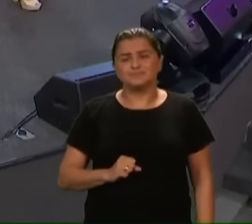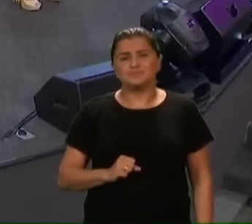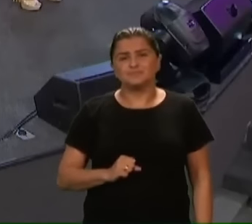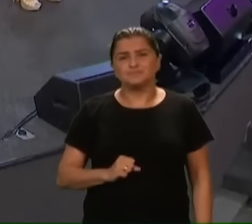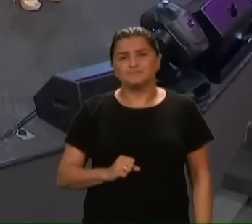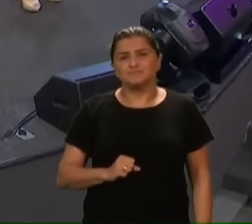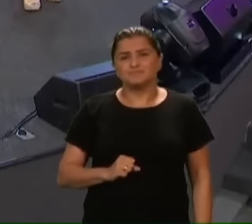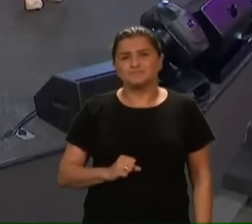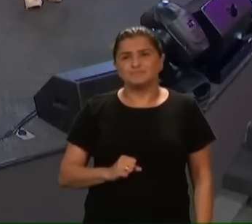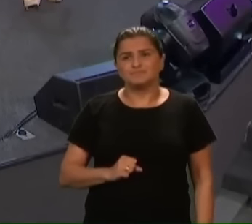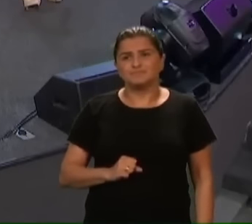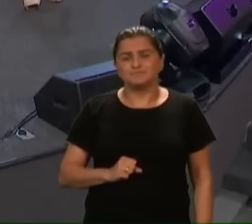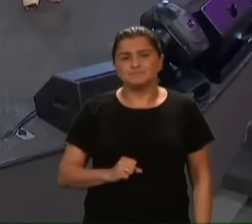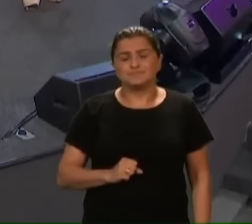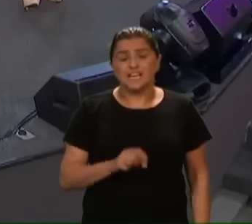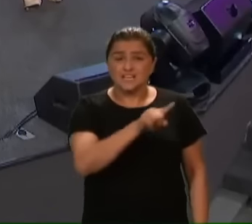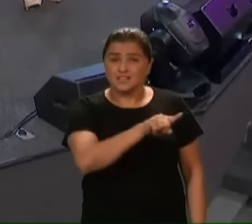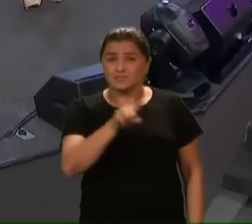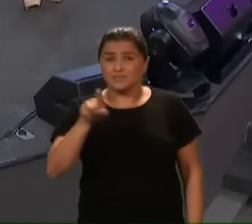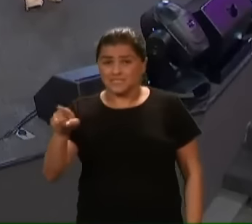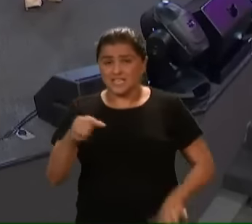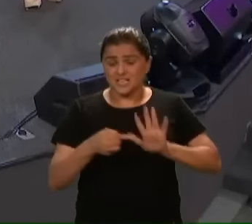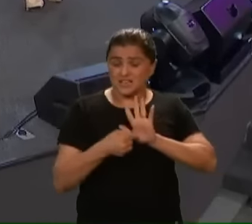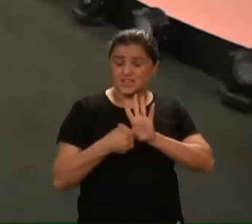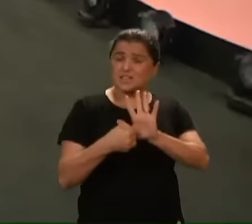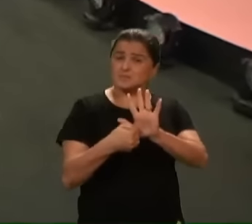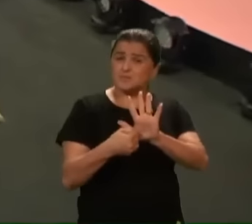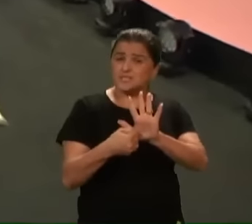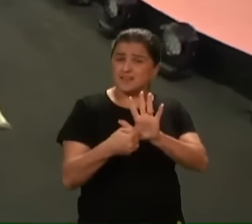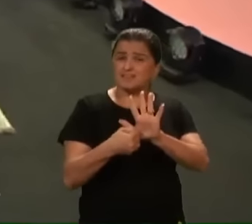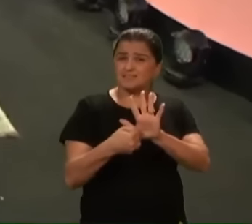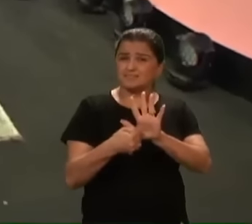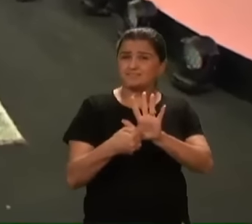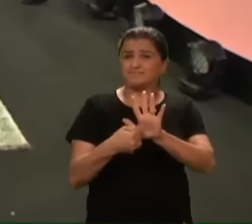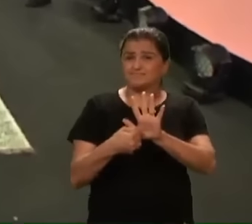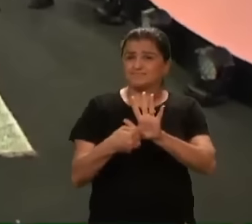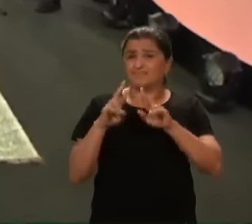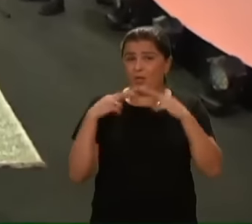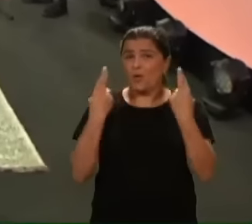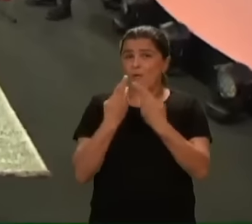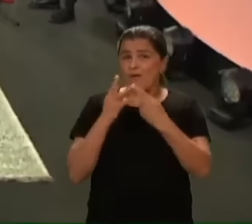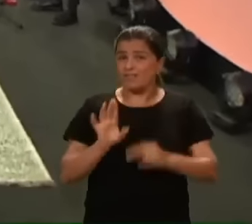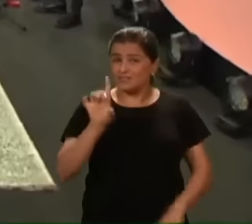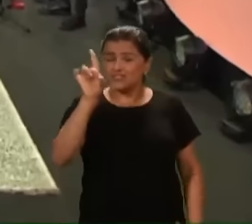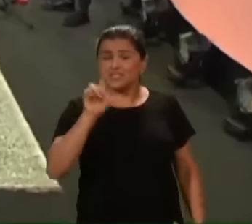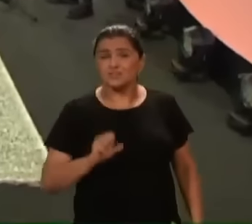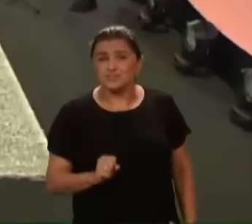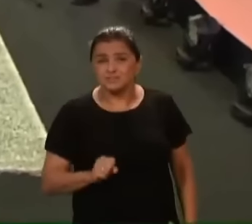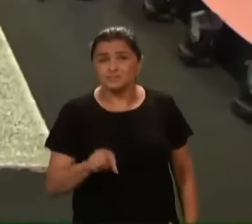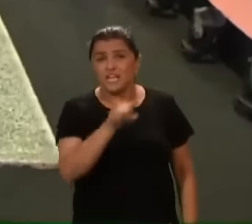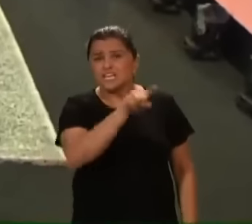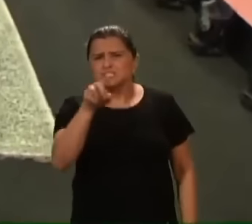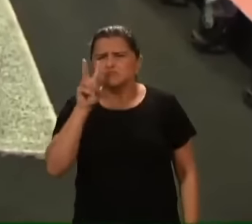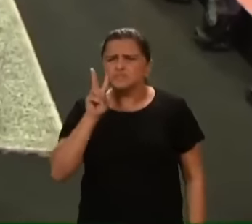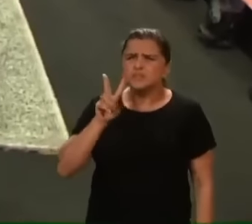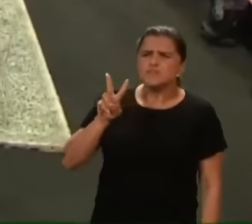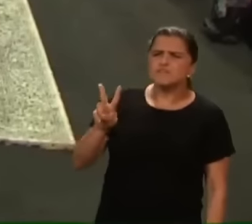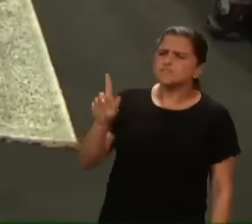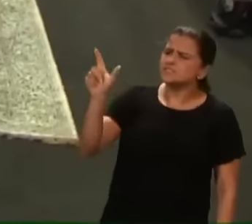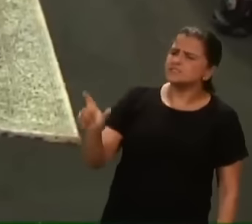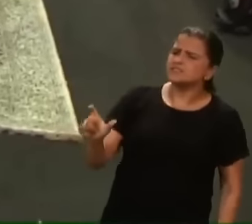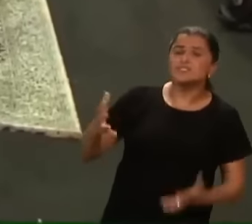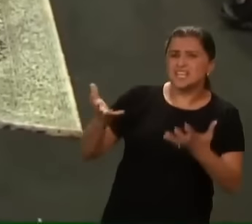Será que você está representando tão bem, né, o reino de Cristo? Se você se visse, você queria fazer parte